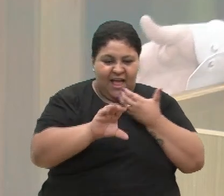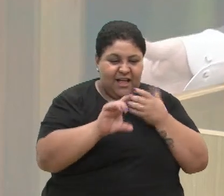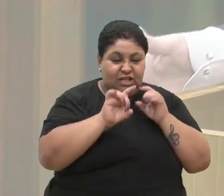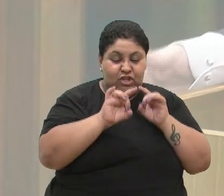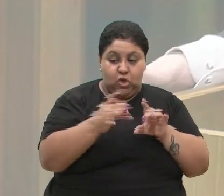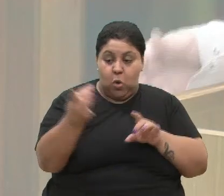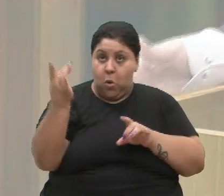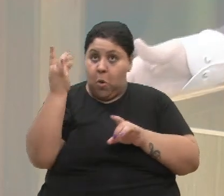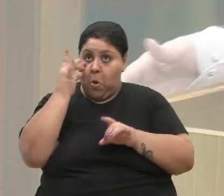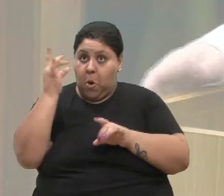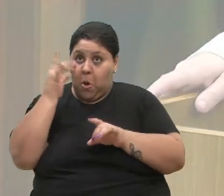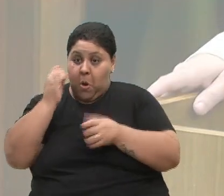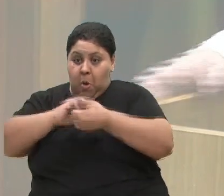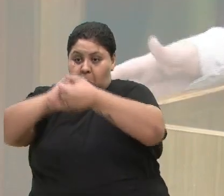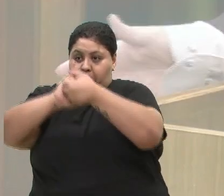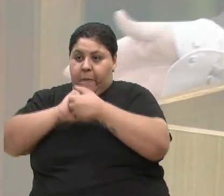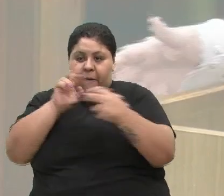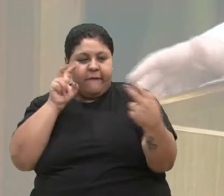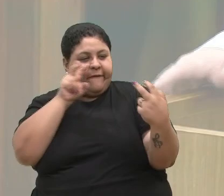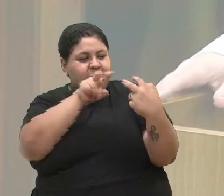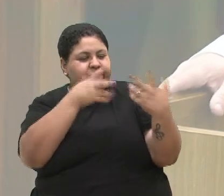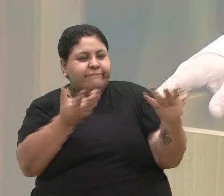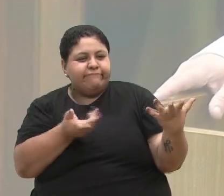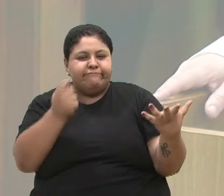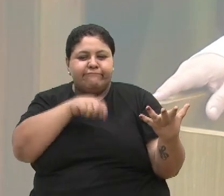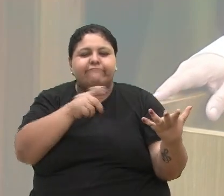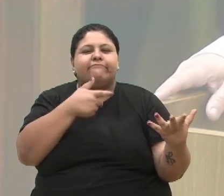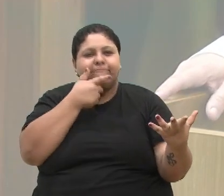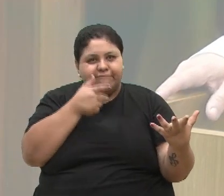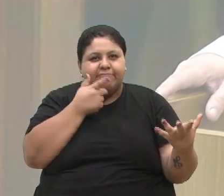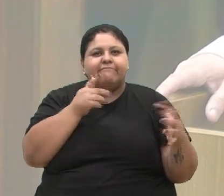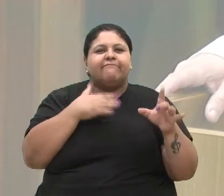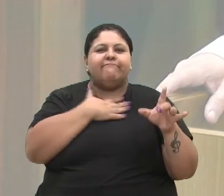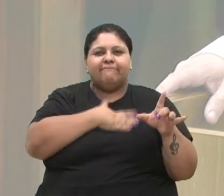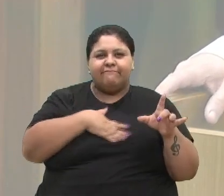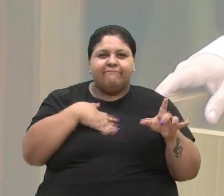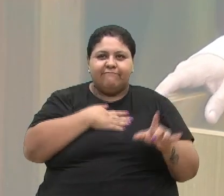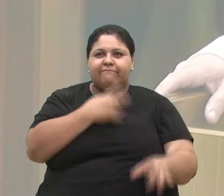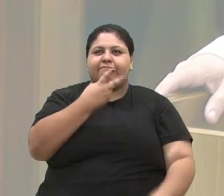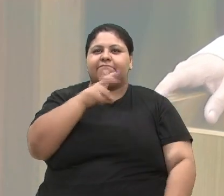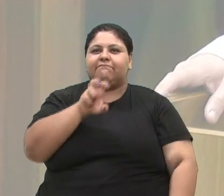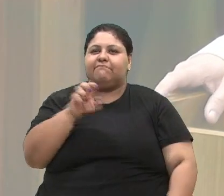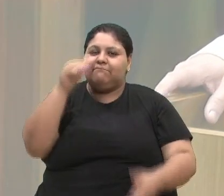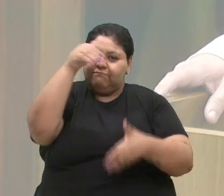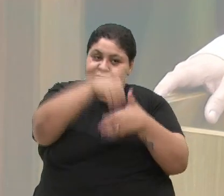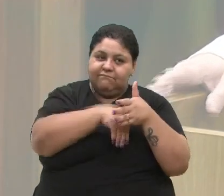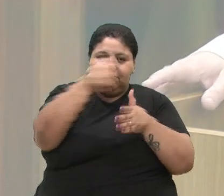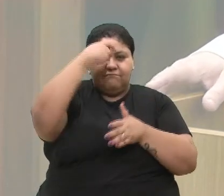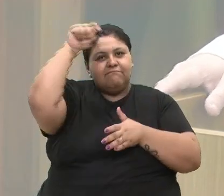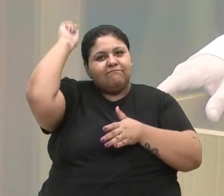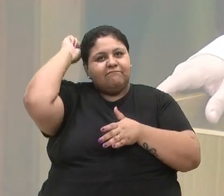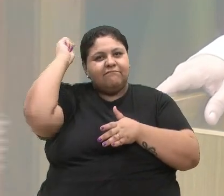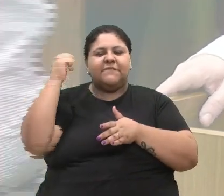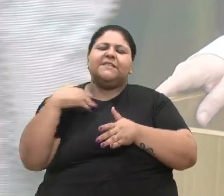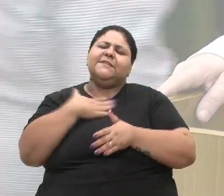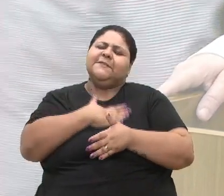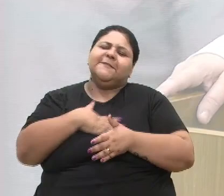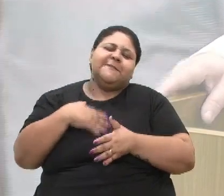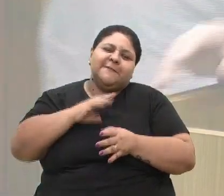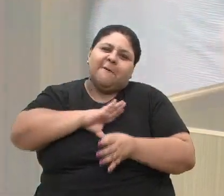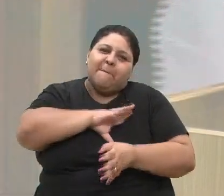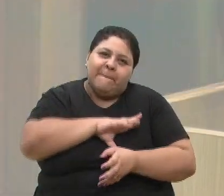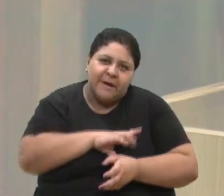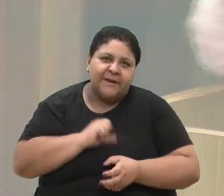presencial, era o aperto de mão, era no olho. E aqui eu preciso ser um pouco saudosista, porque foram 25 anos lá dentro. E eu adorava aquilo,